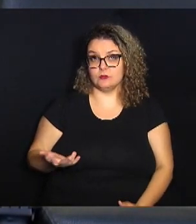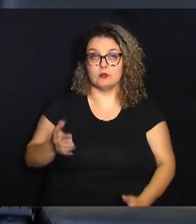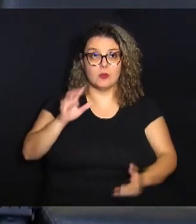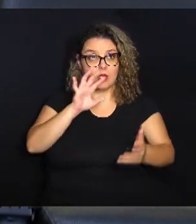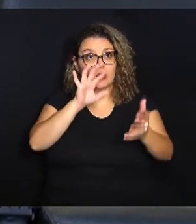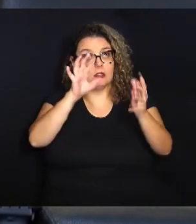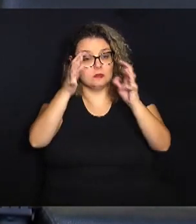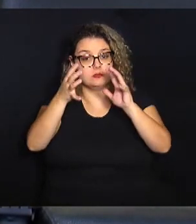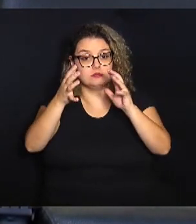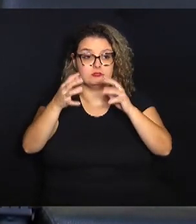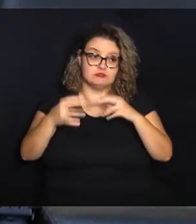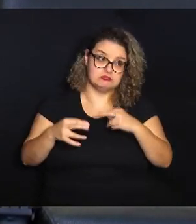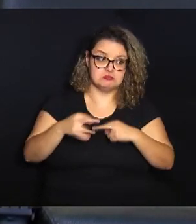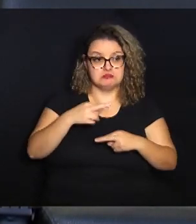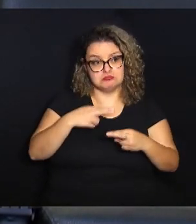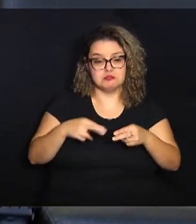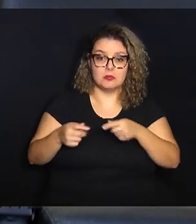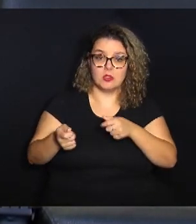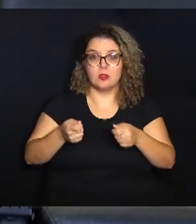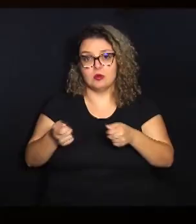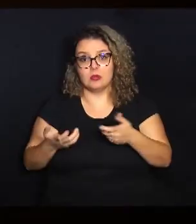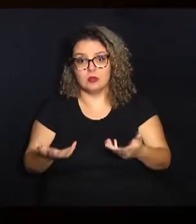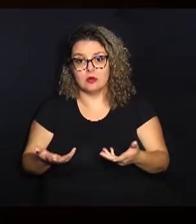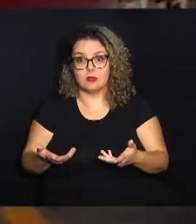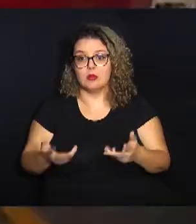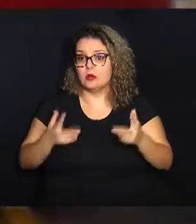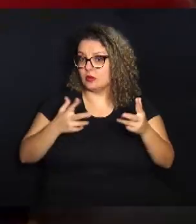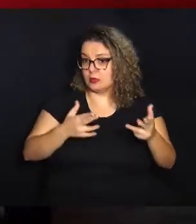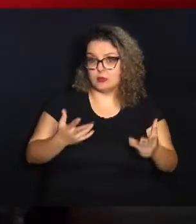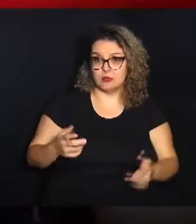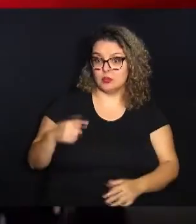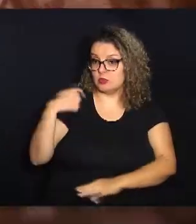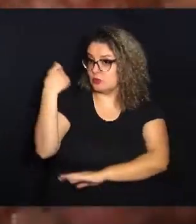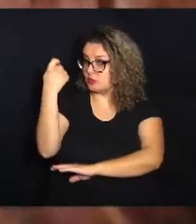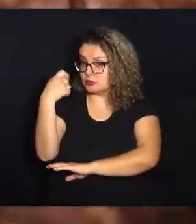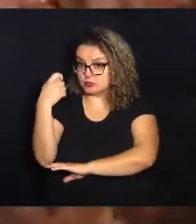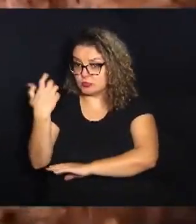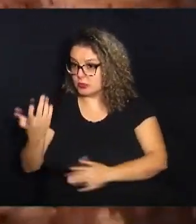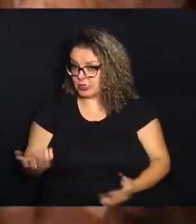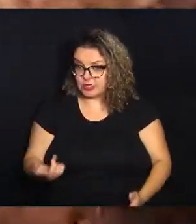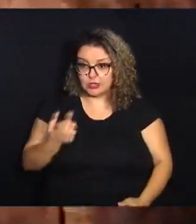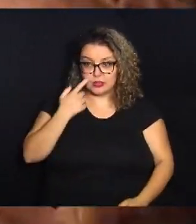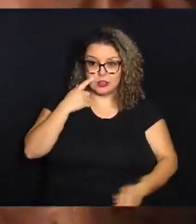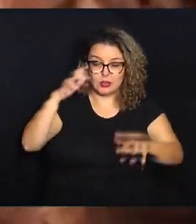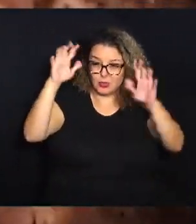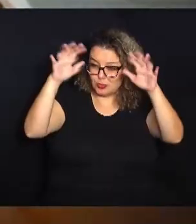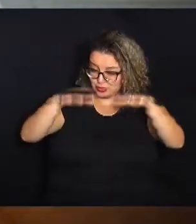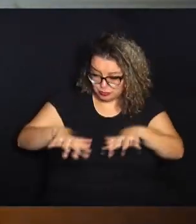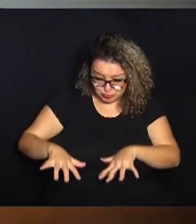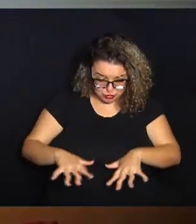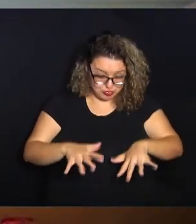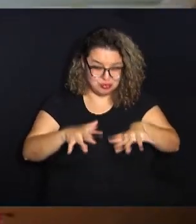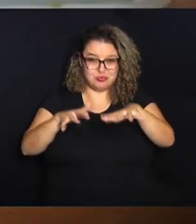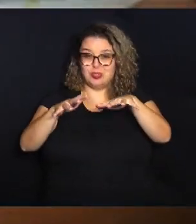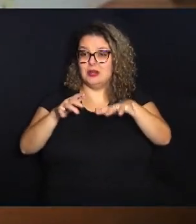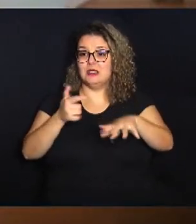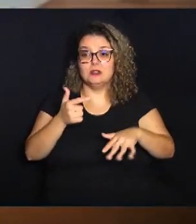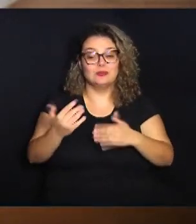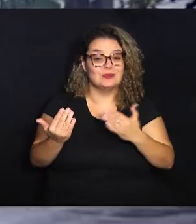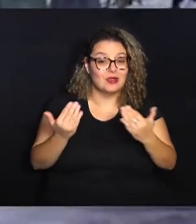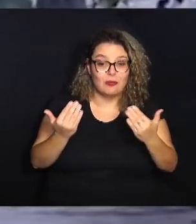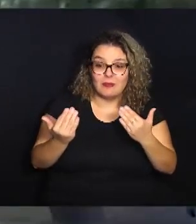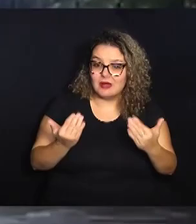climas relativamente controlados, como agora no Rio Grande do Sul, nós vimos uma enchente assim sem precedentes na